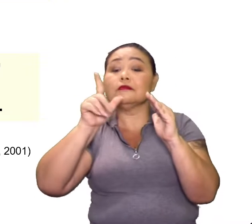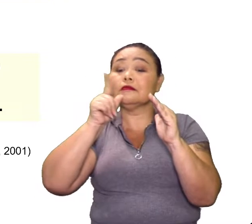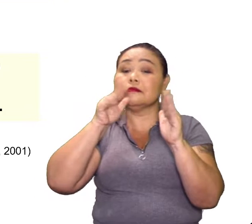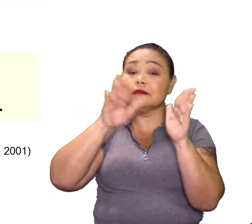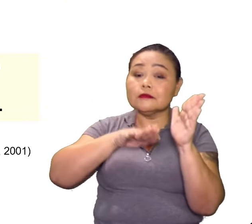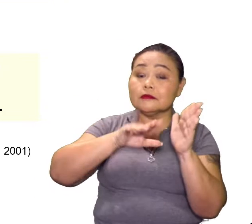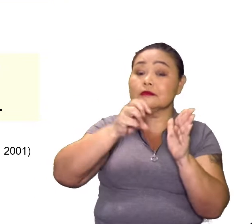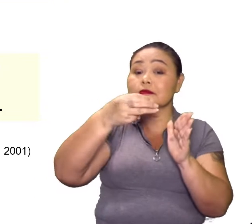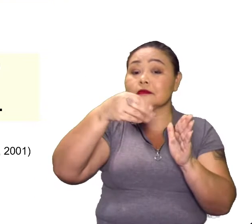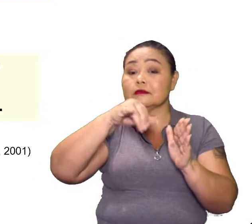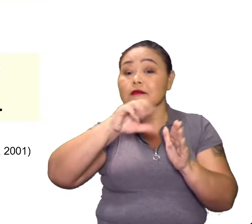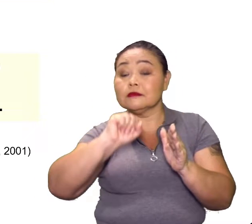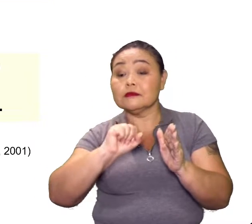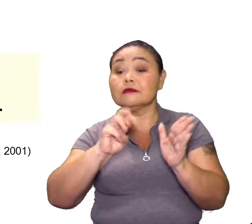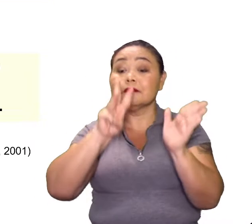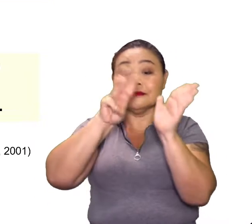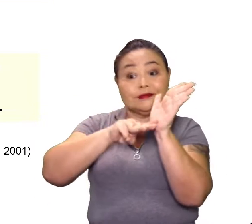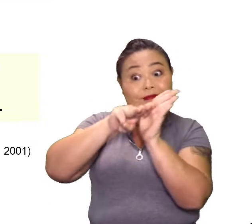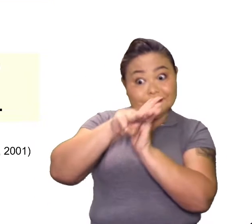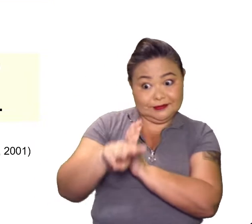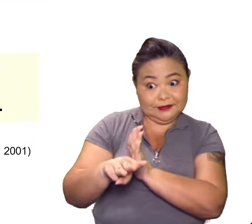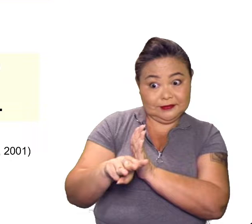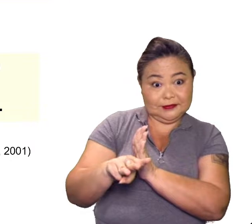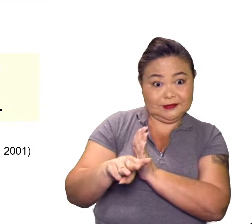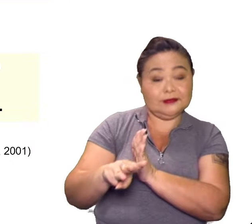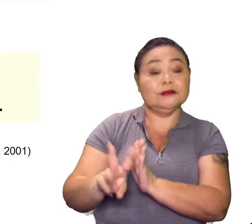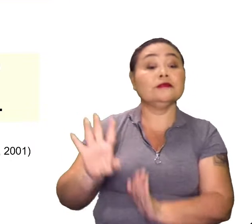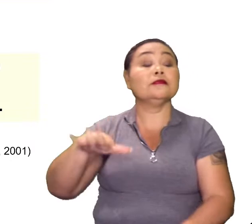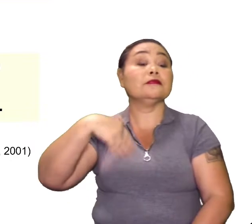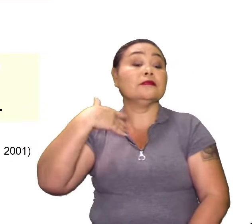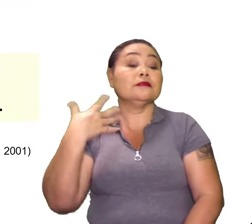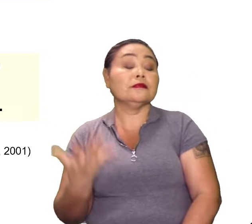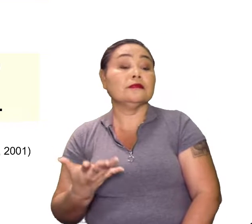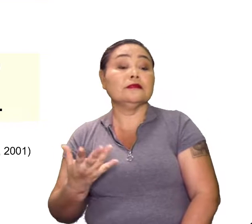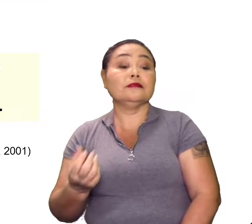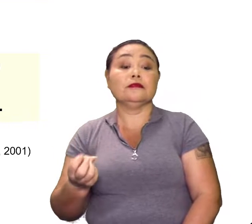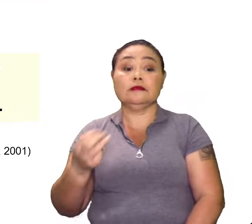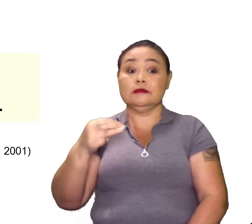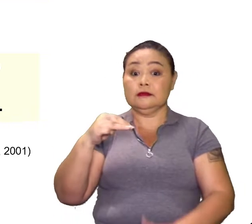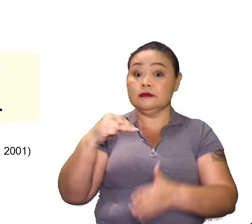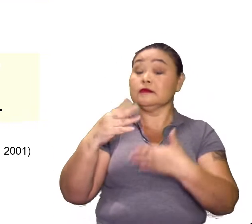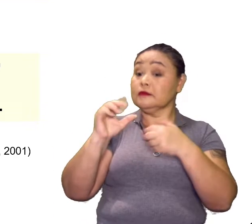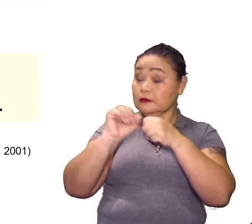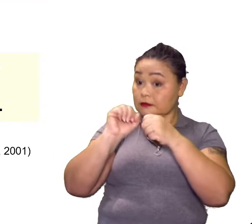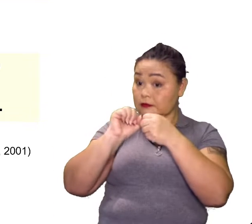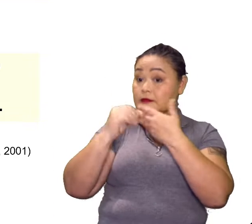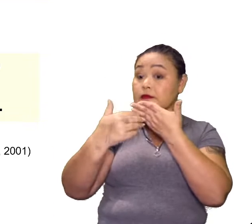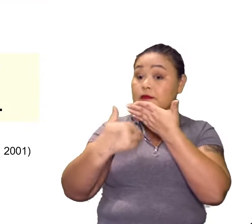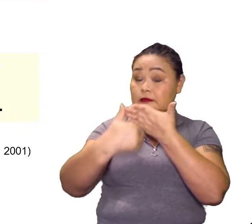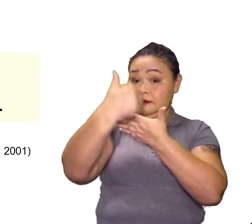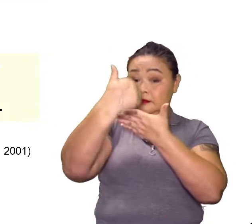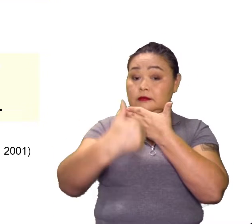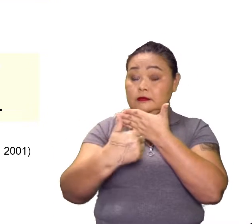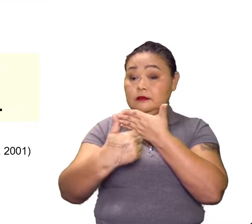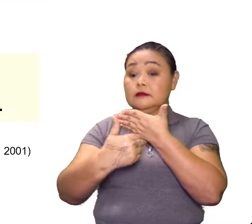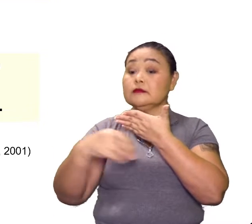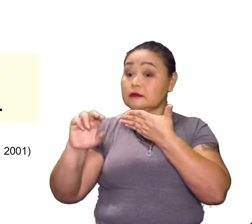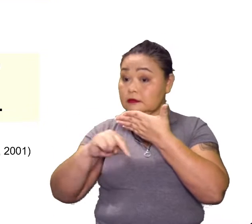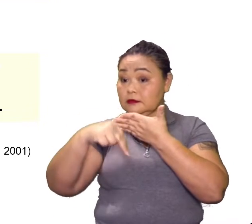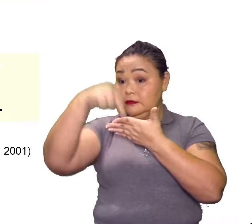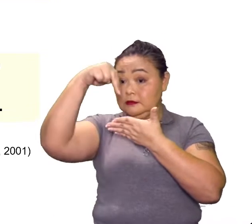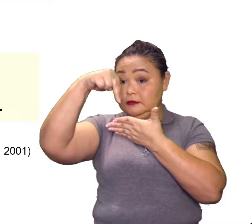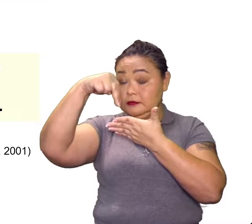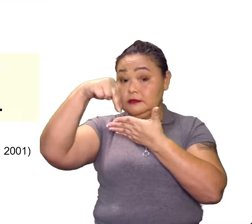Igarapé Maici com o Rio Madeira. Já no meridional, setentrional quer dizer norte,